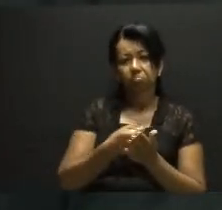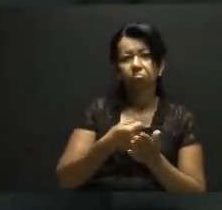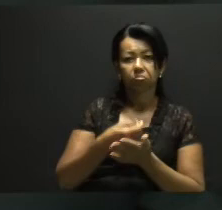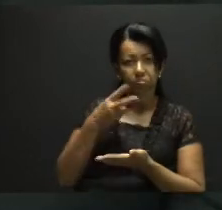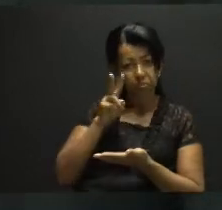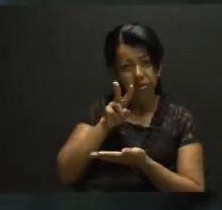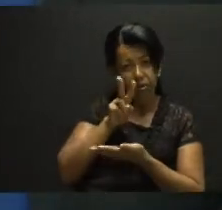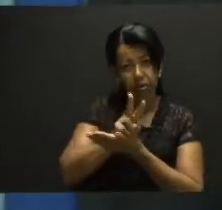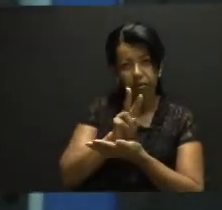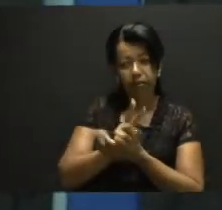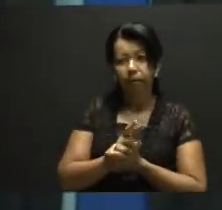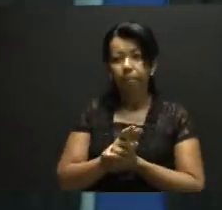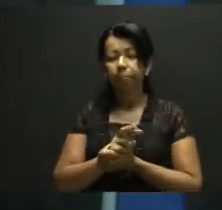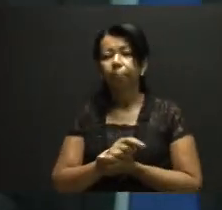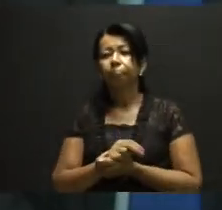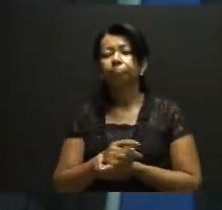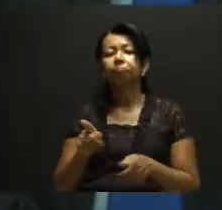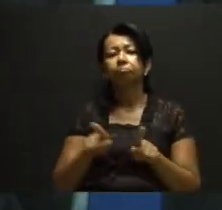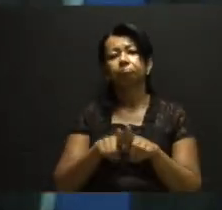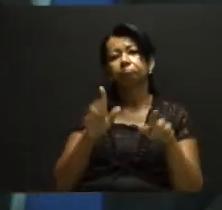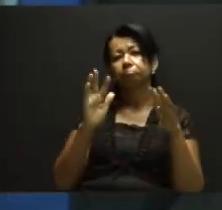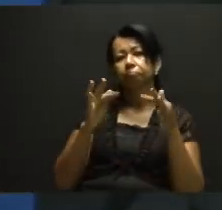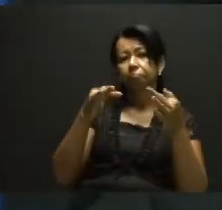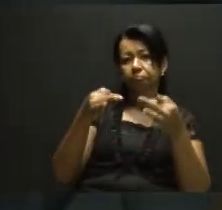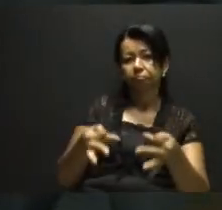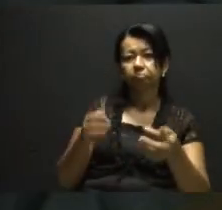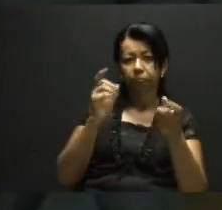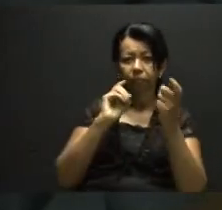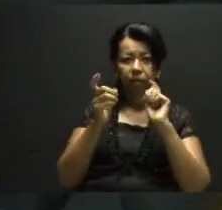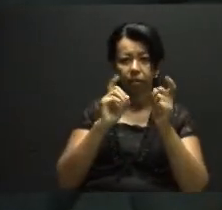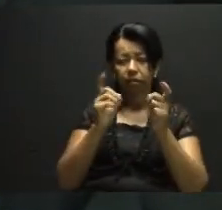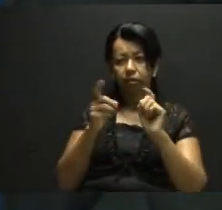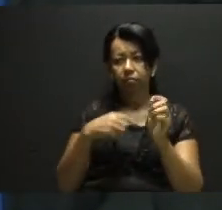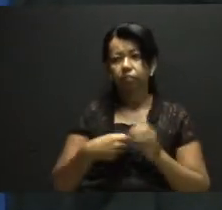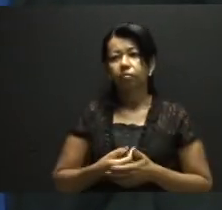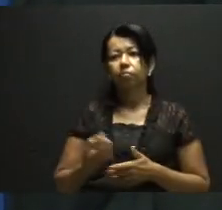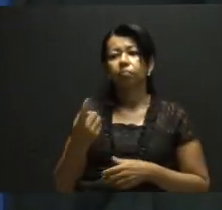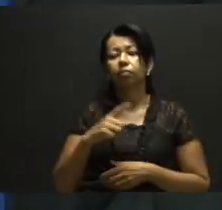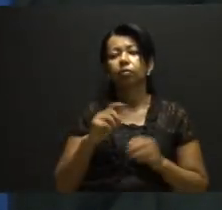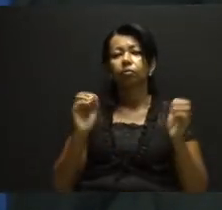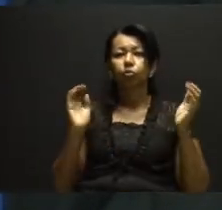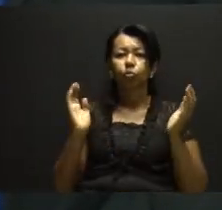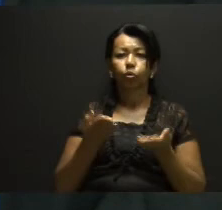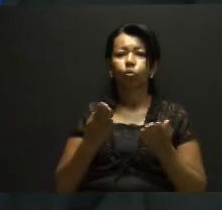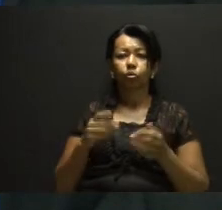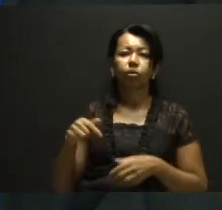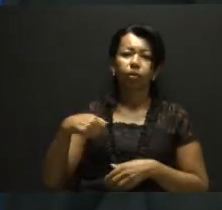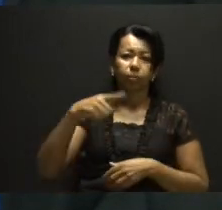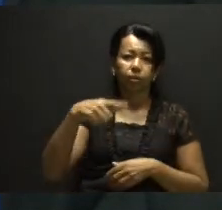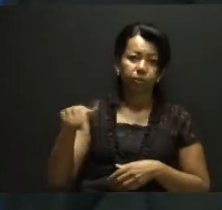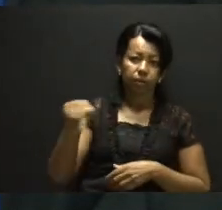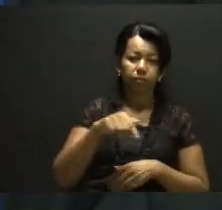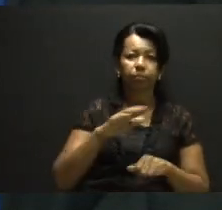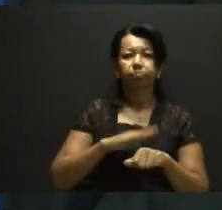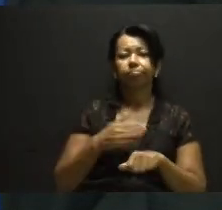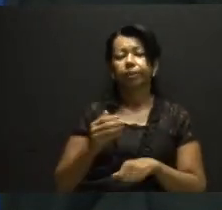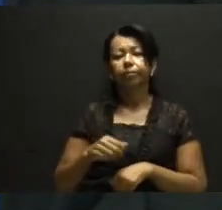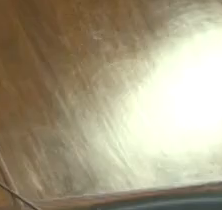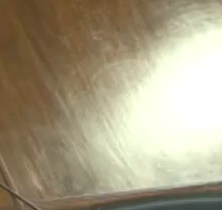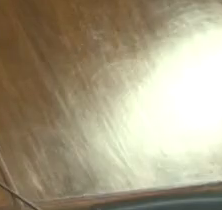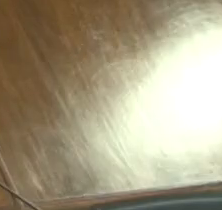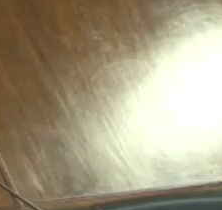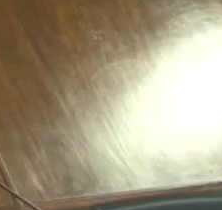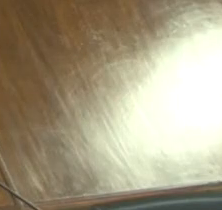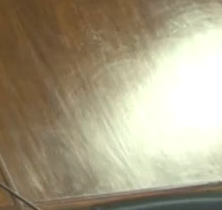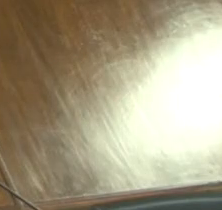obrigada dessa forma a gente encerra a ascensão ea transmissão de hoje na semana que vem tem mais obrigada